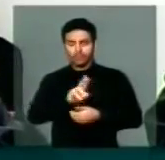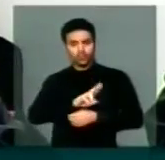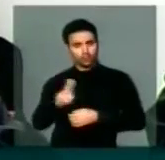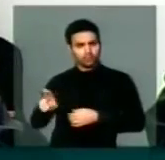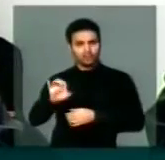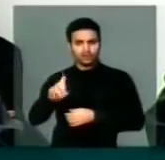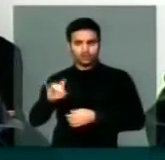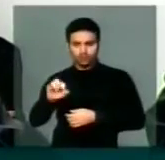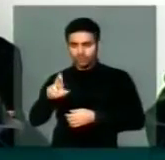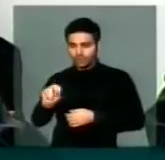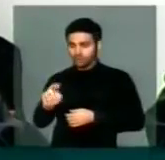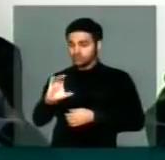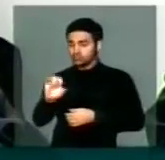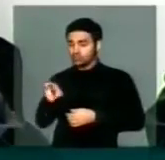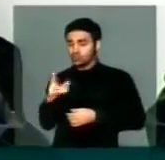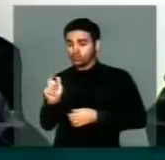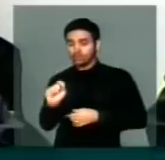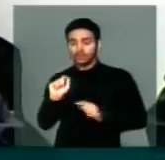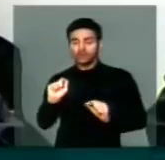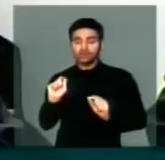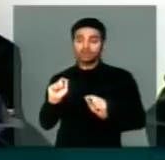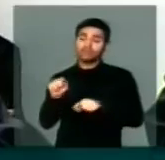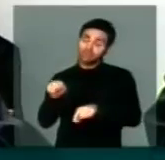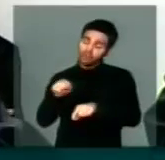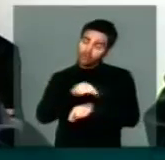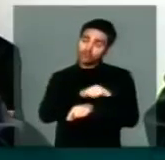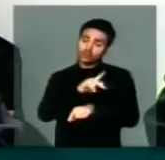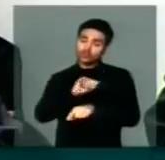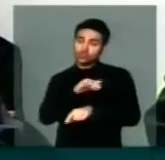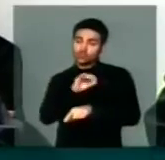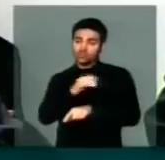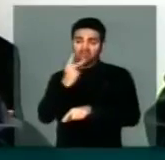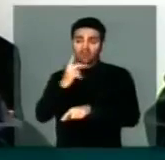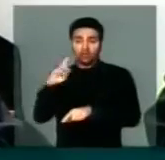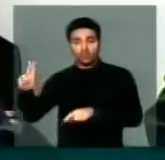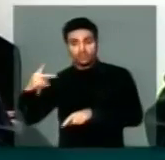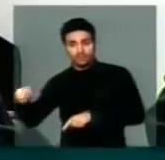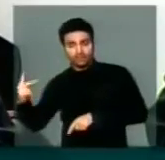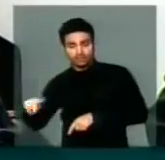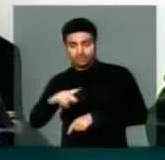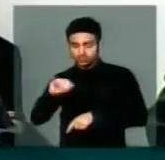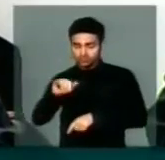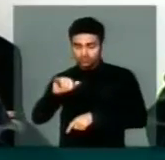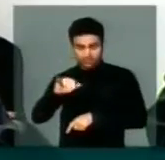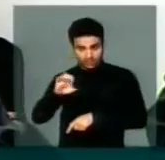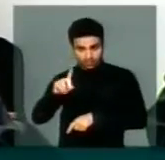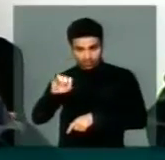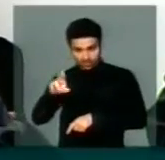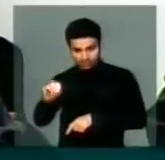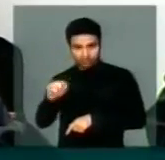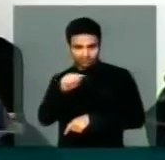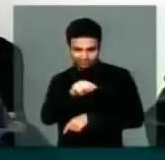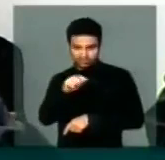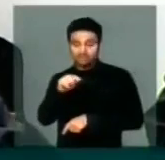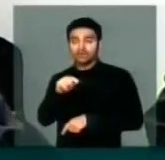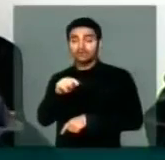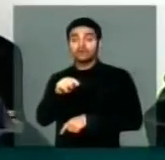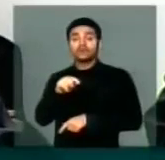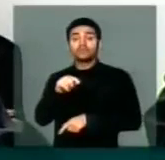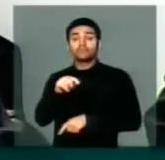Eduardo Cunha surgiu através do Júlio Camargo, que, salvo engano, Paulo Roberto Costa